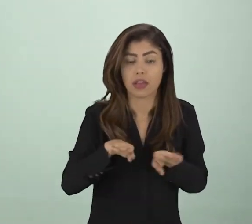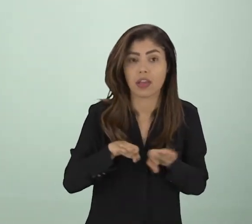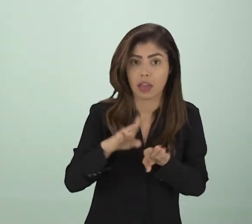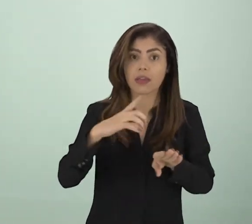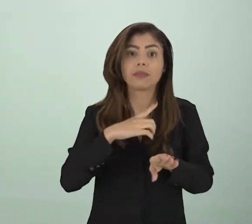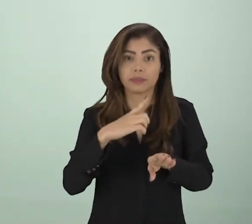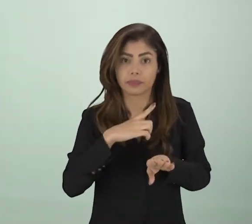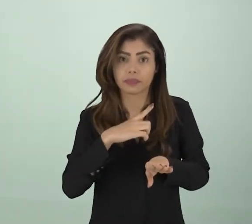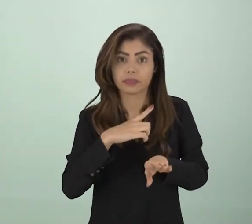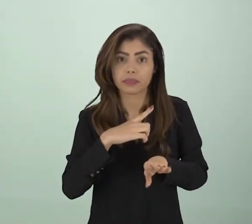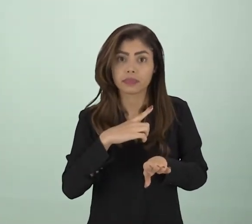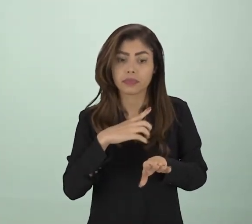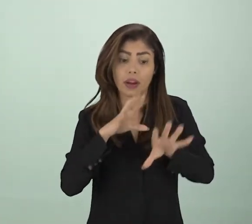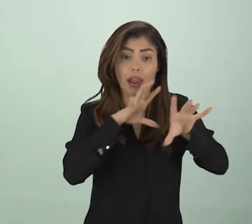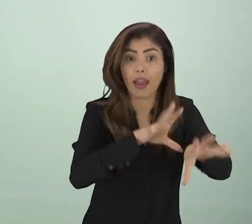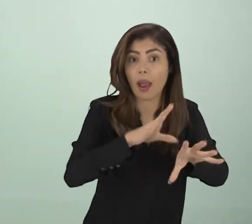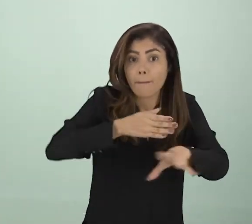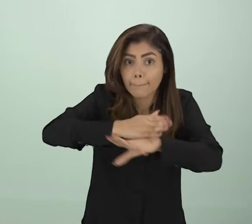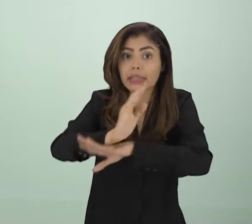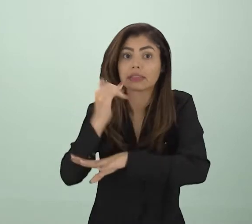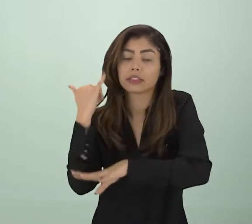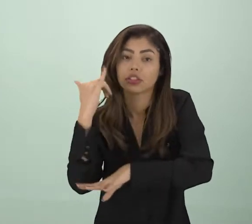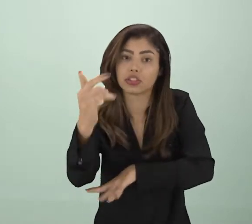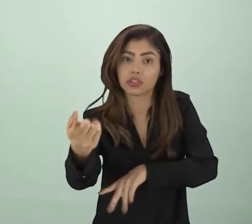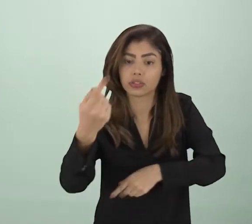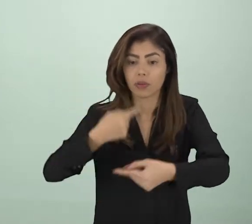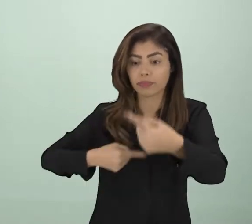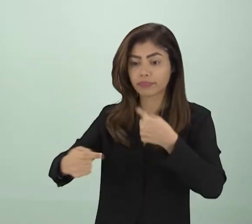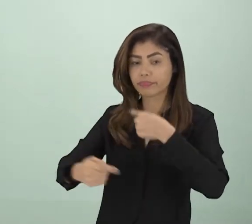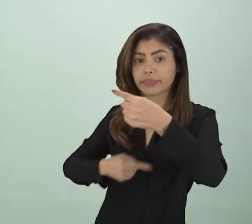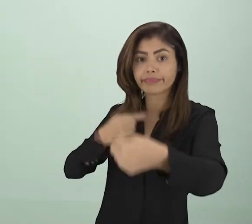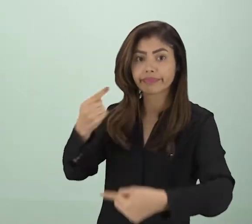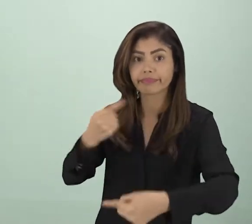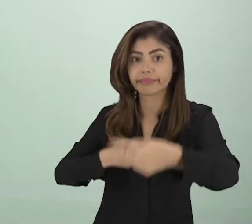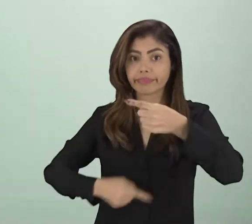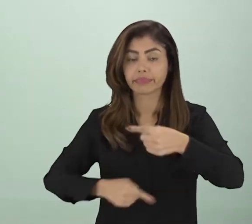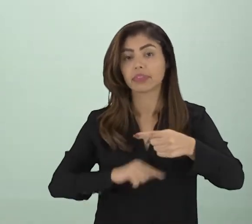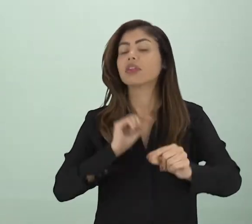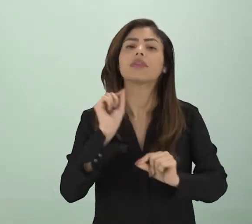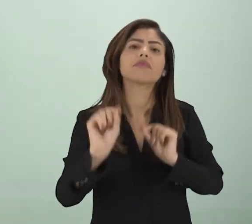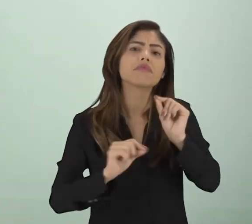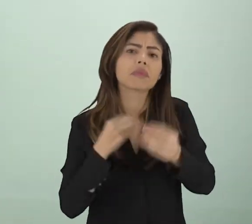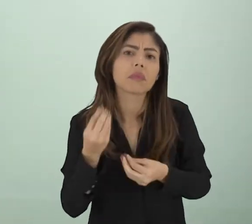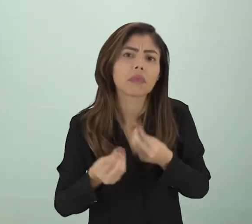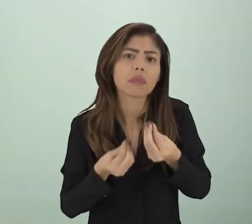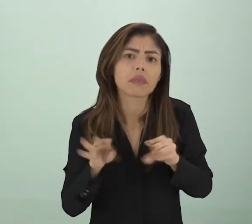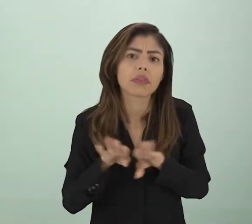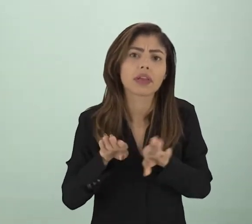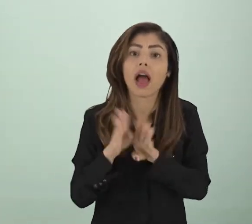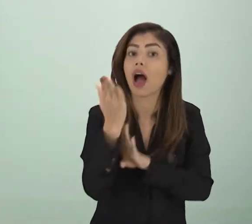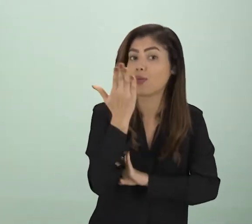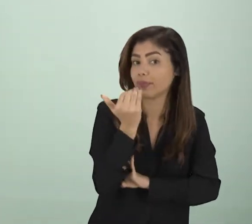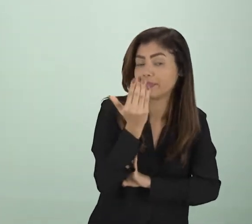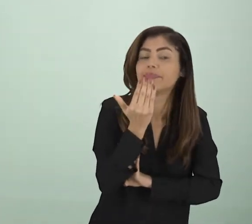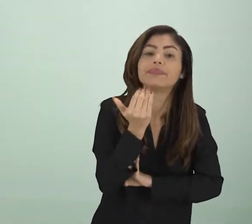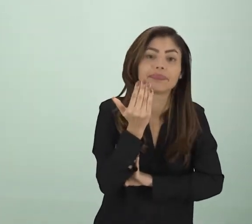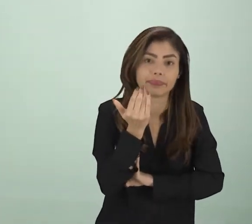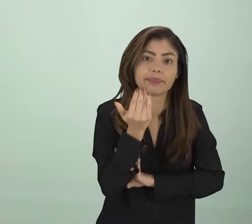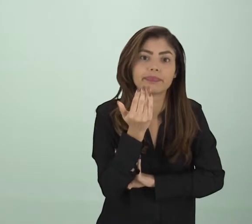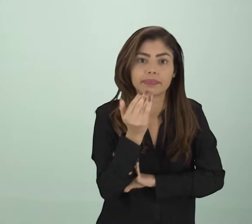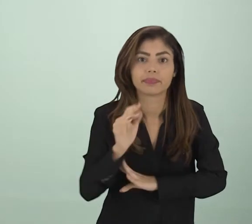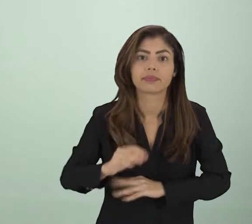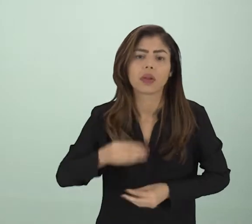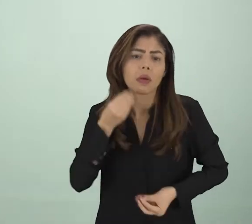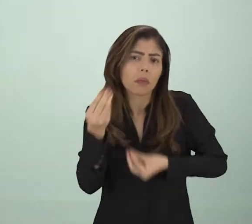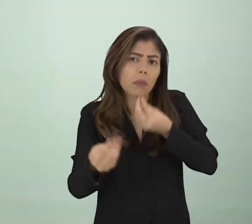eles, tá, passam energia um ao outro através, tá, de alimentações, tá?